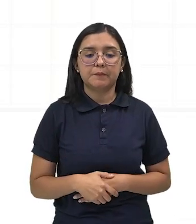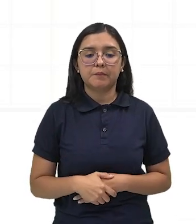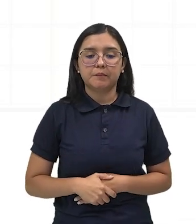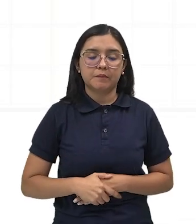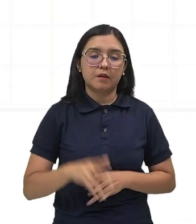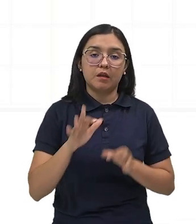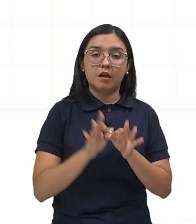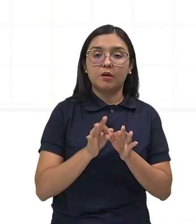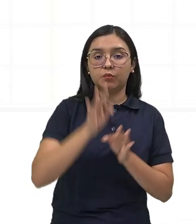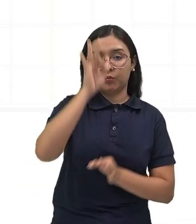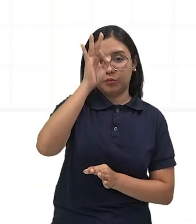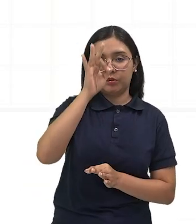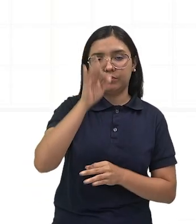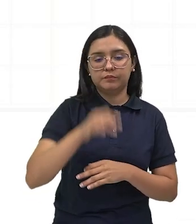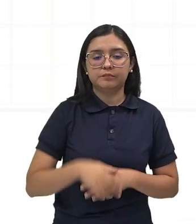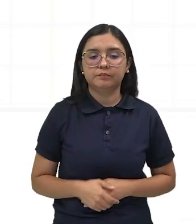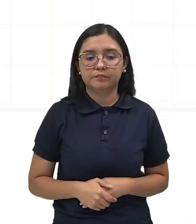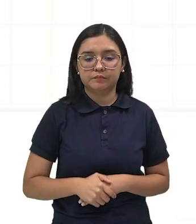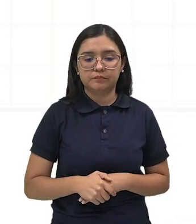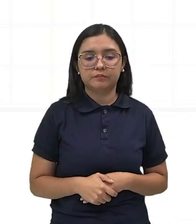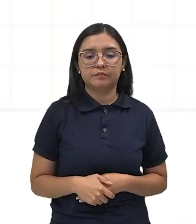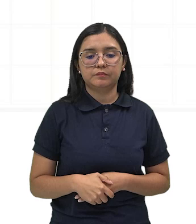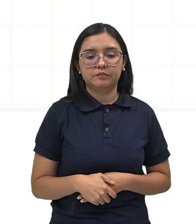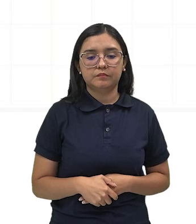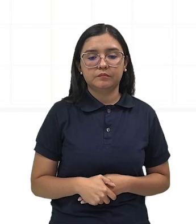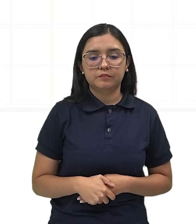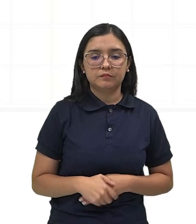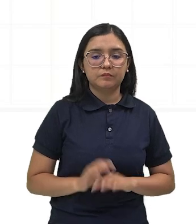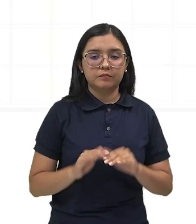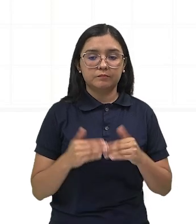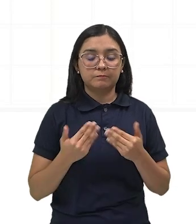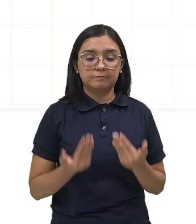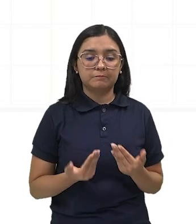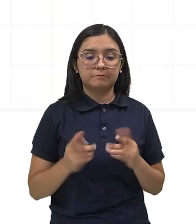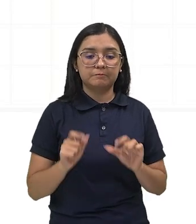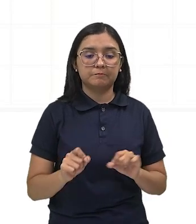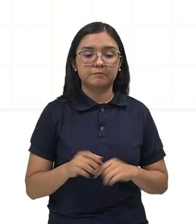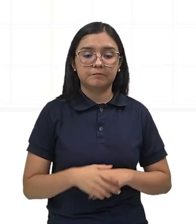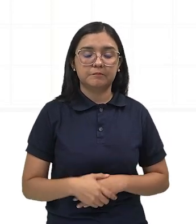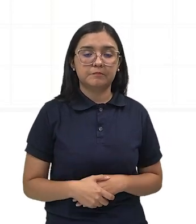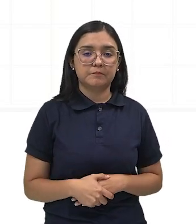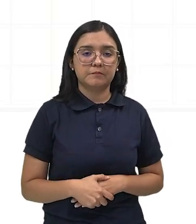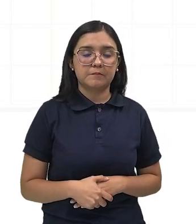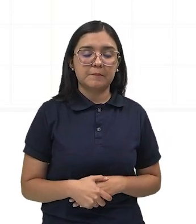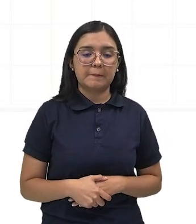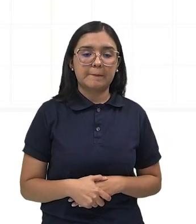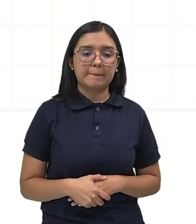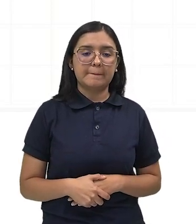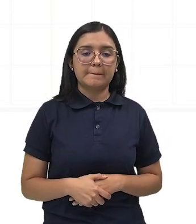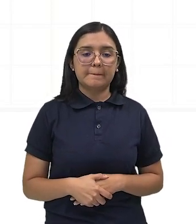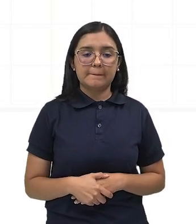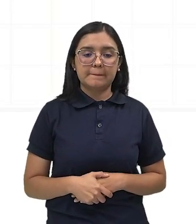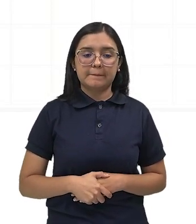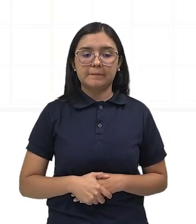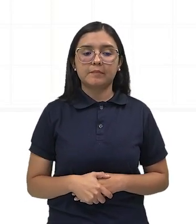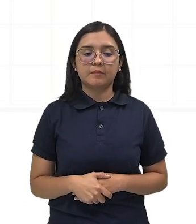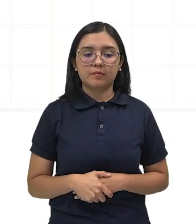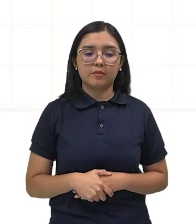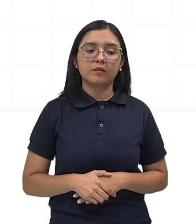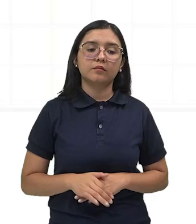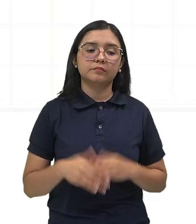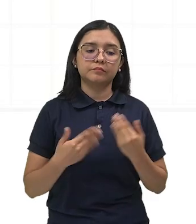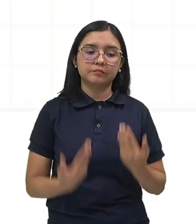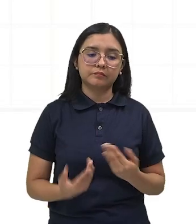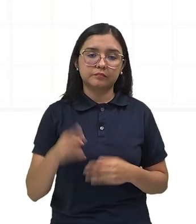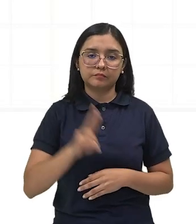sua altura. E aí, automaticamente, quando você adota o